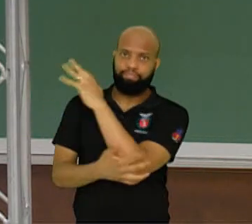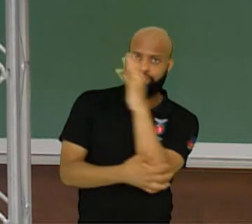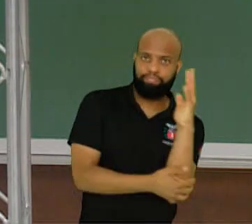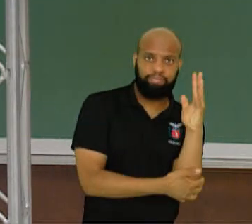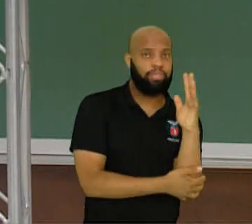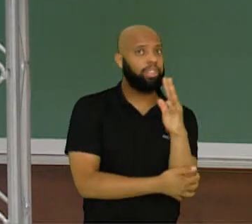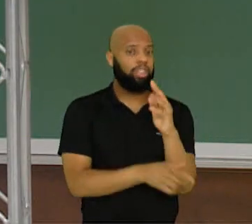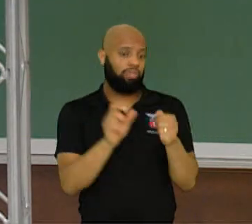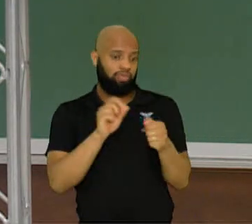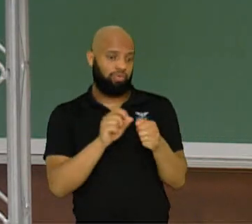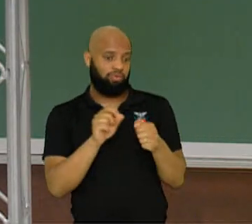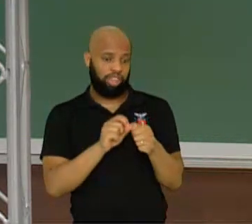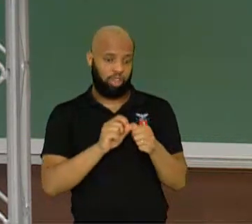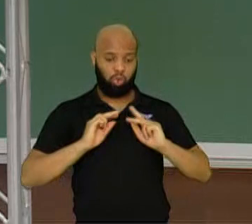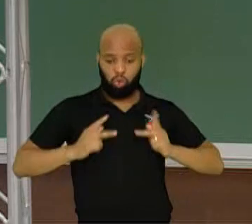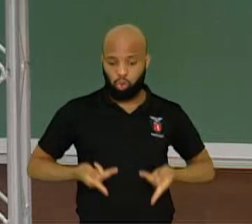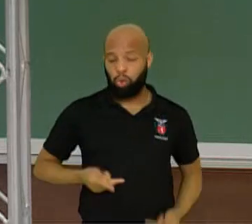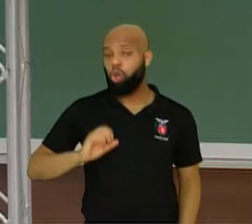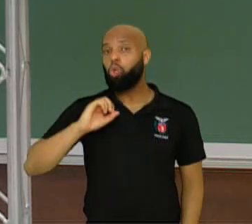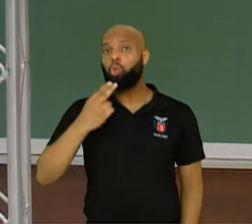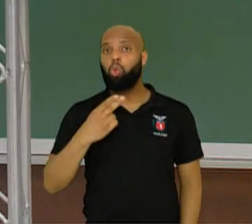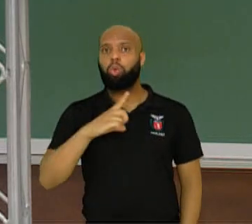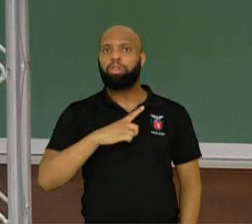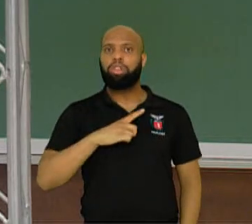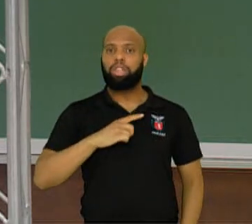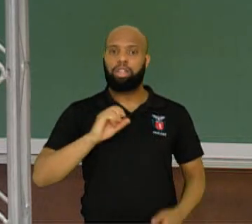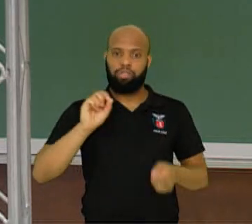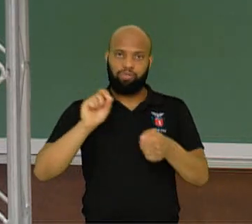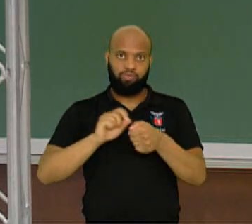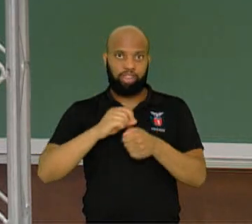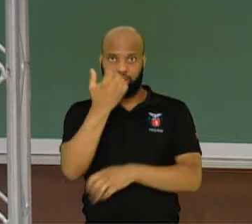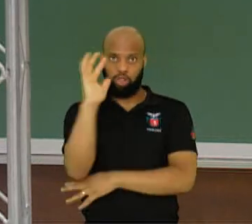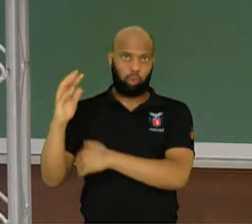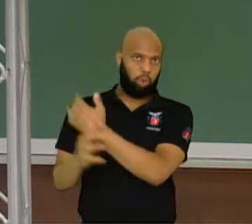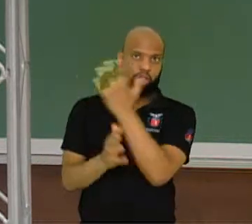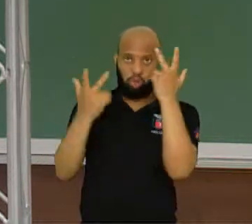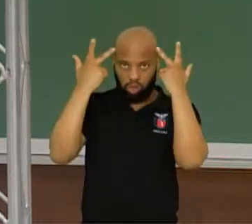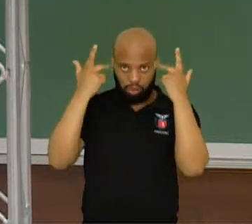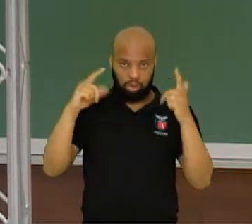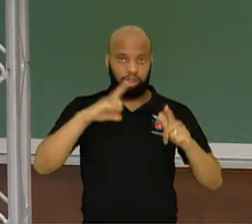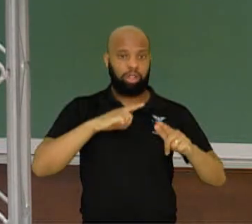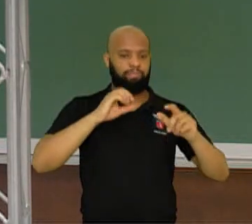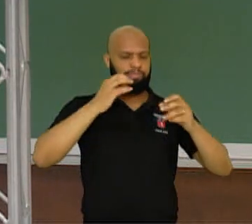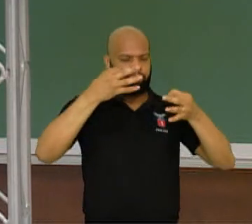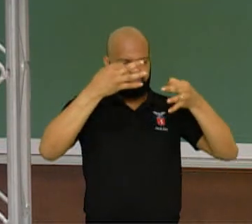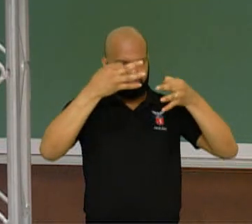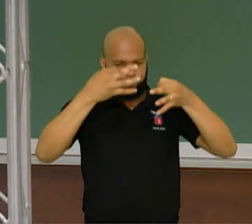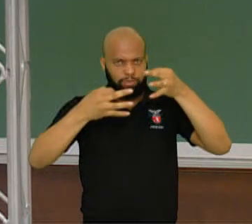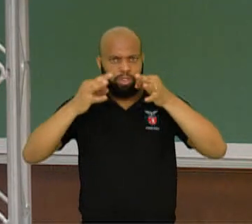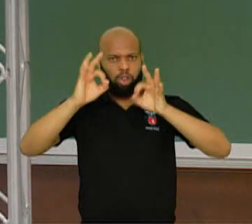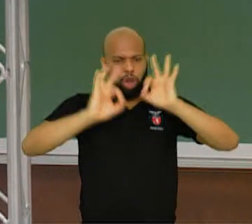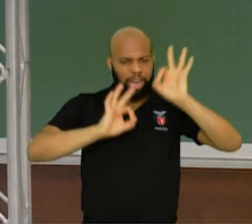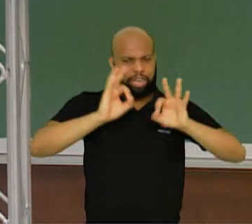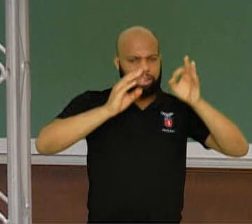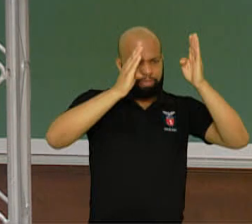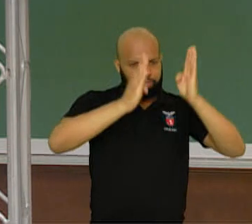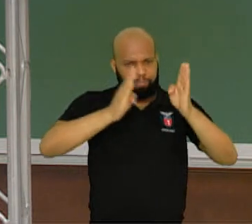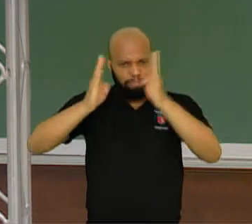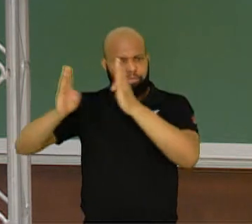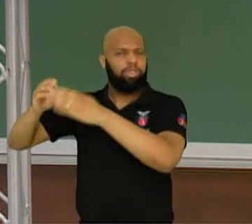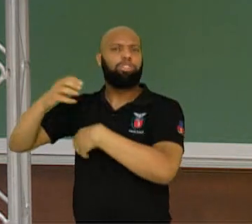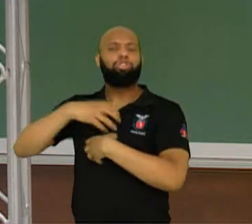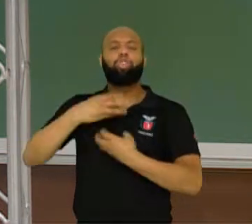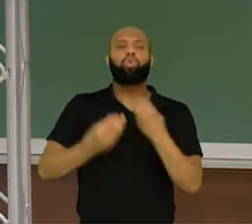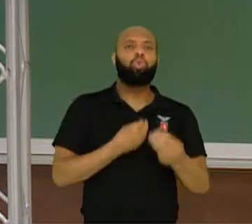foram fabricados pelo homem, eles estão organizados. Realmente, eles estão organizados como mesmo?